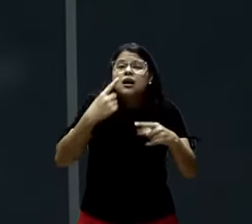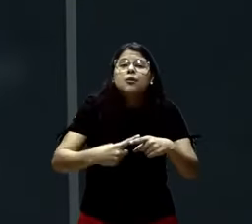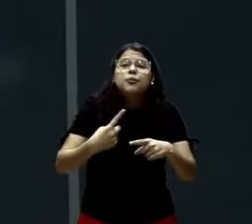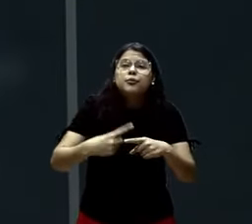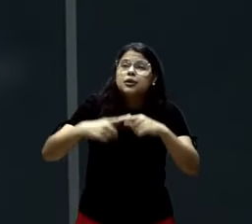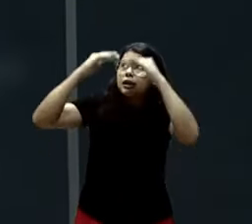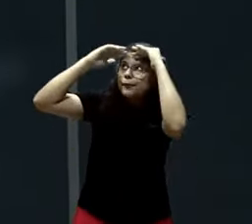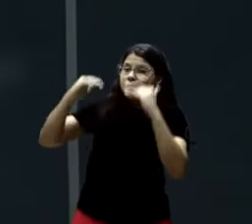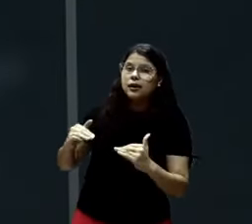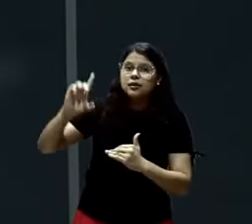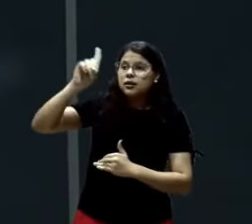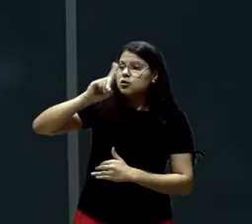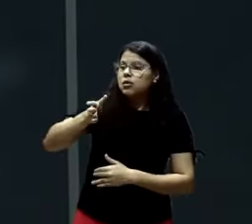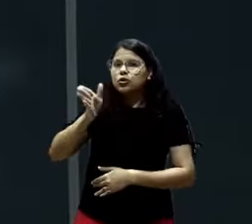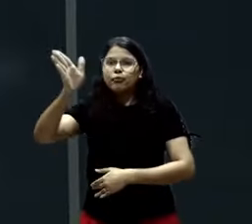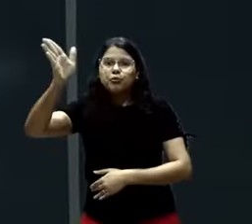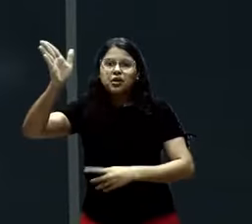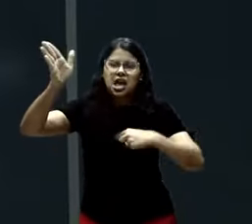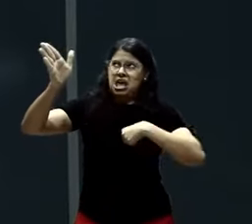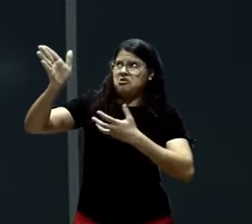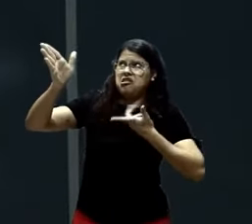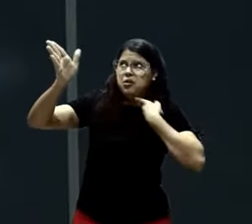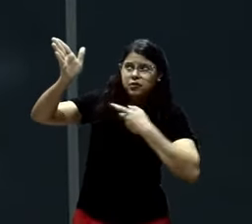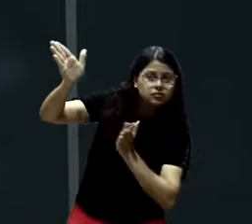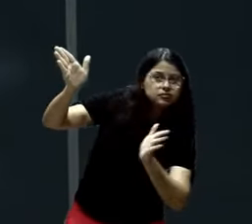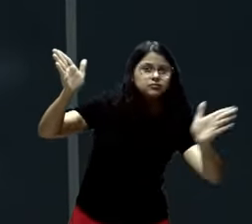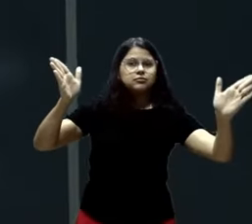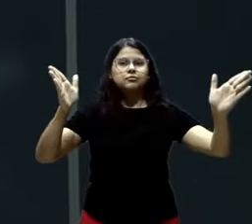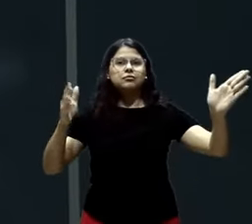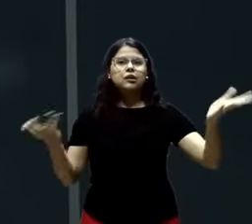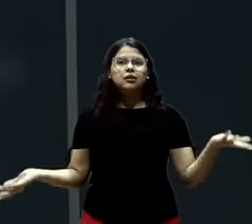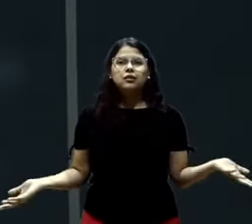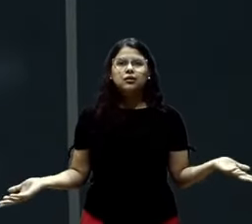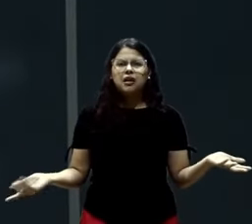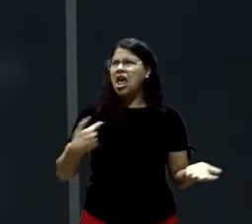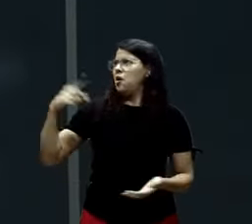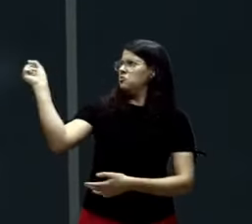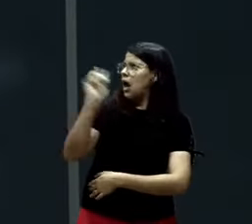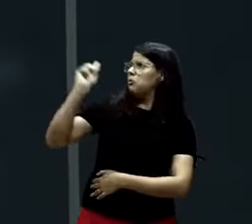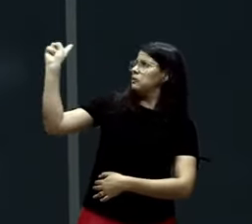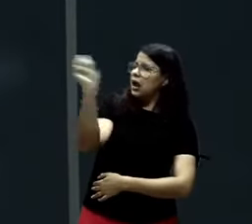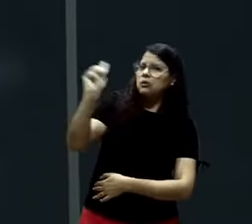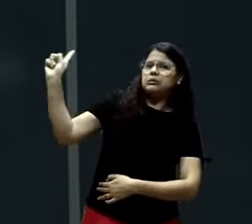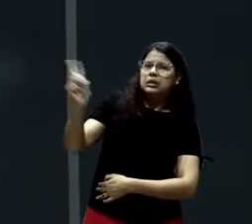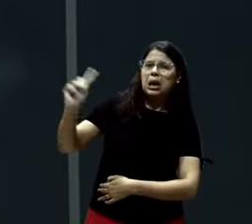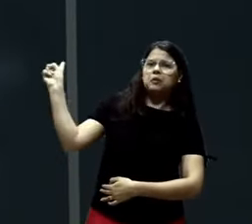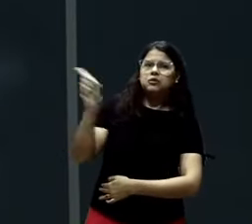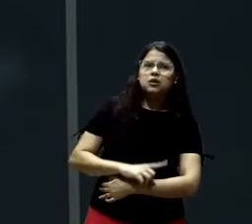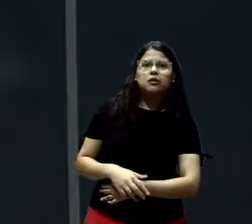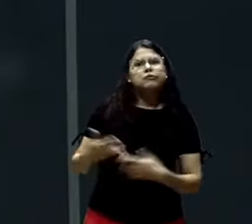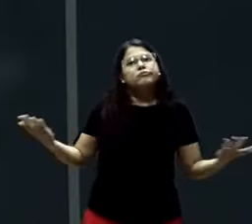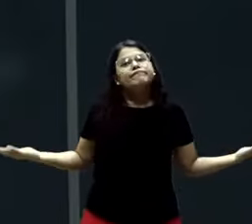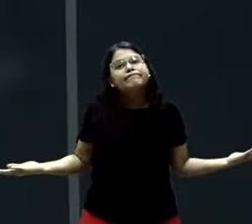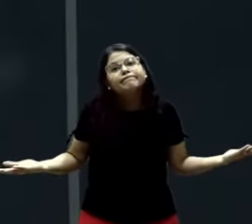fazer, não está querendo fazer. Estufou o peito e disse, não faço, não faço e não faço.